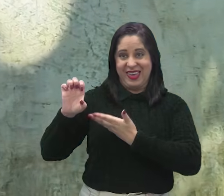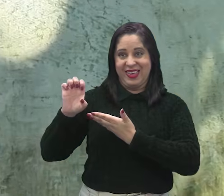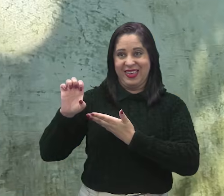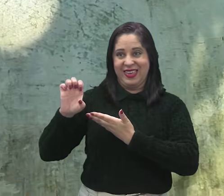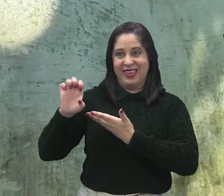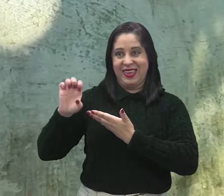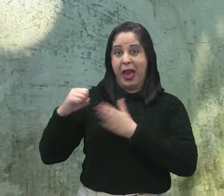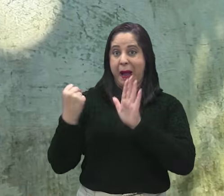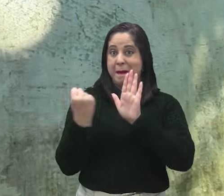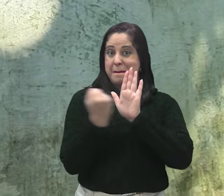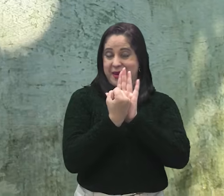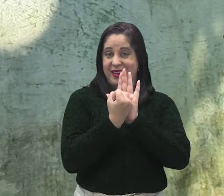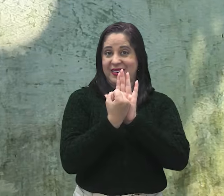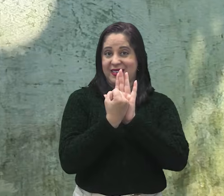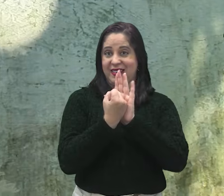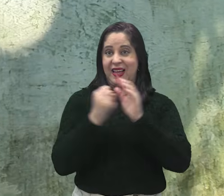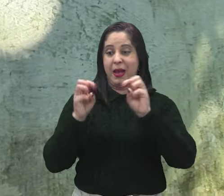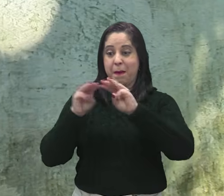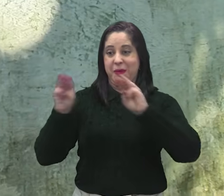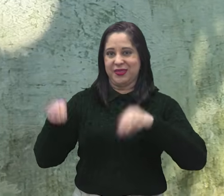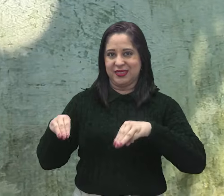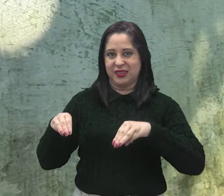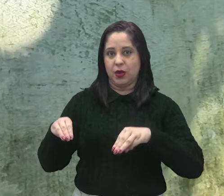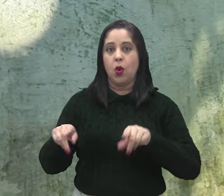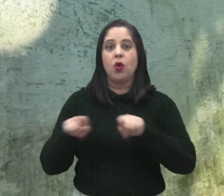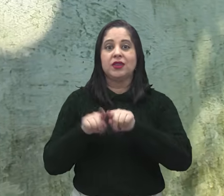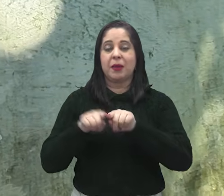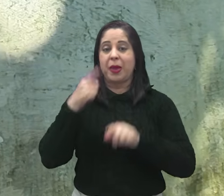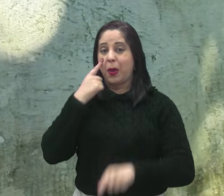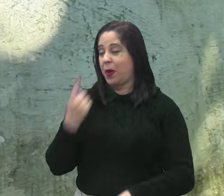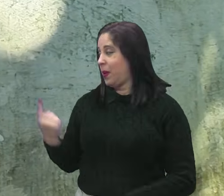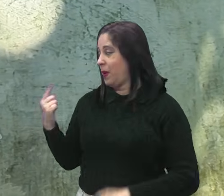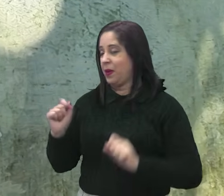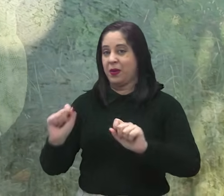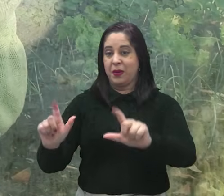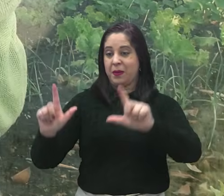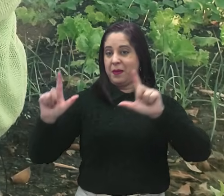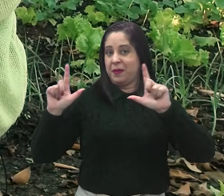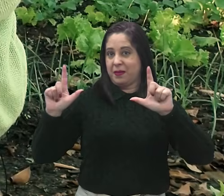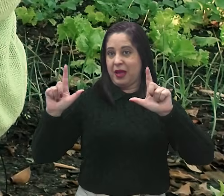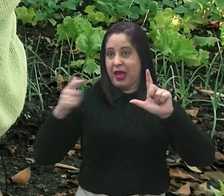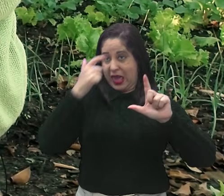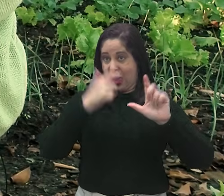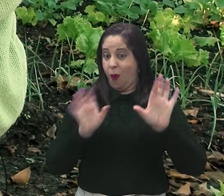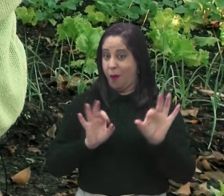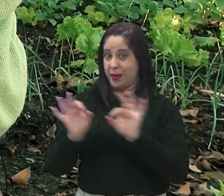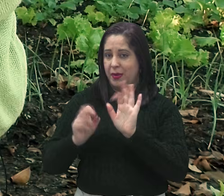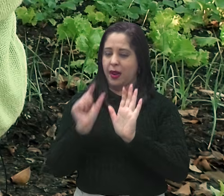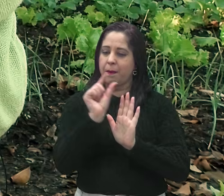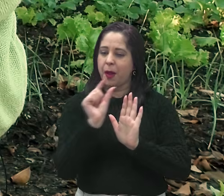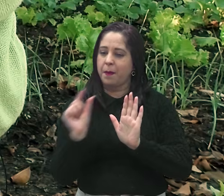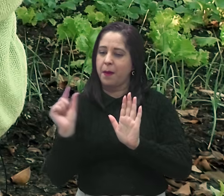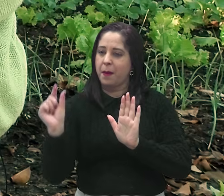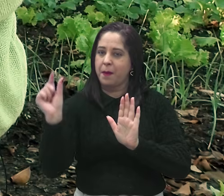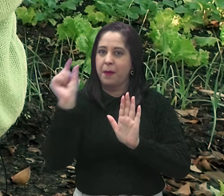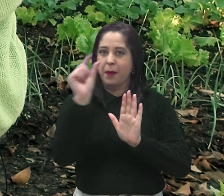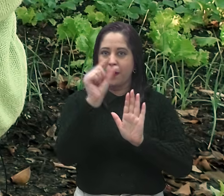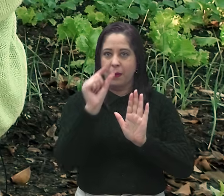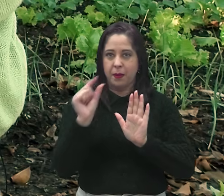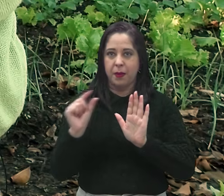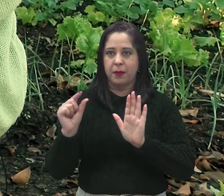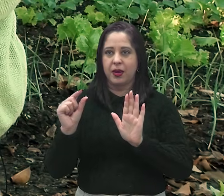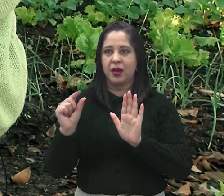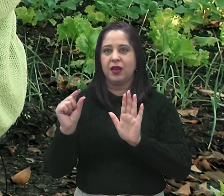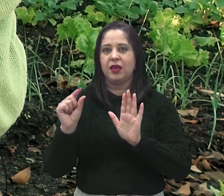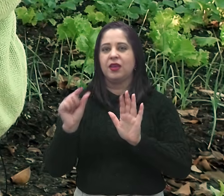compostagem eu elaborei uma placa com a sigla NEA e mais umas florezinhas para